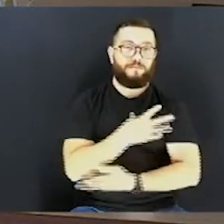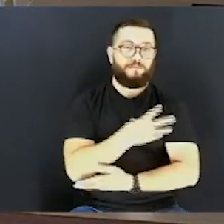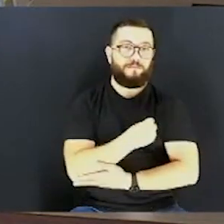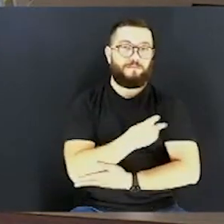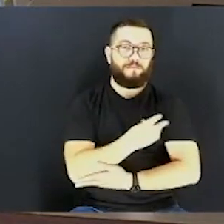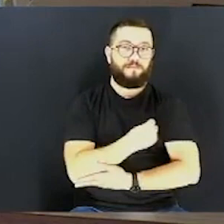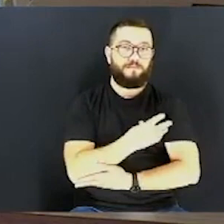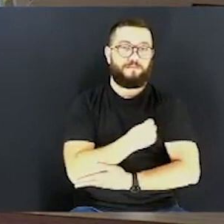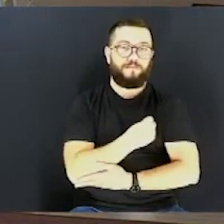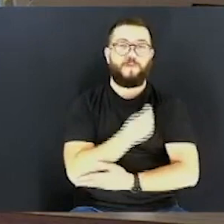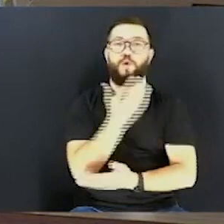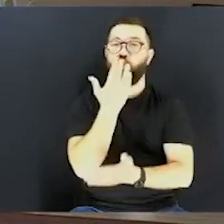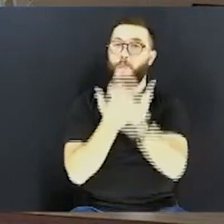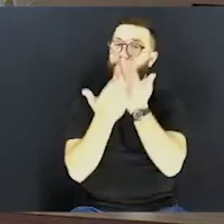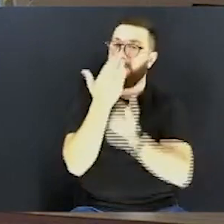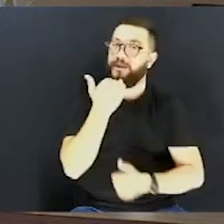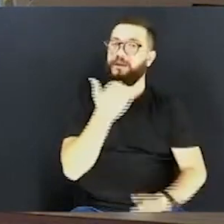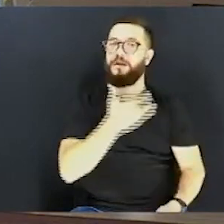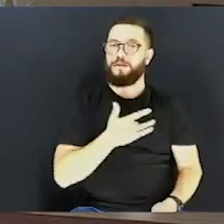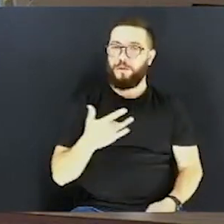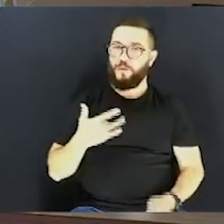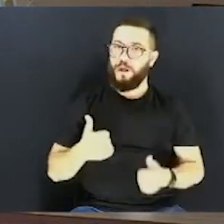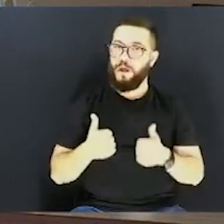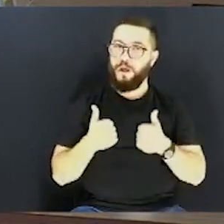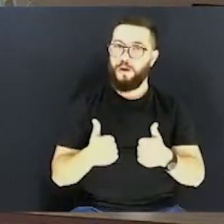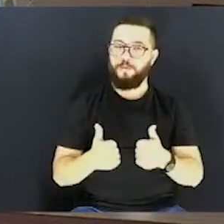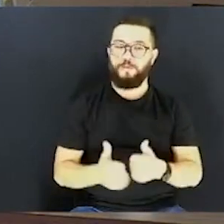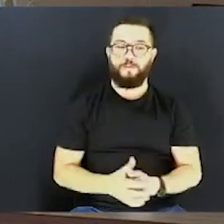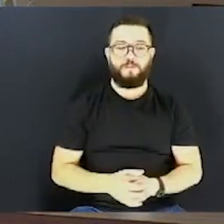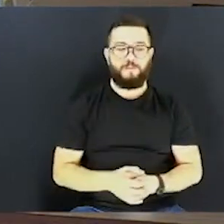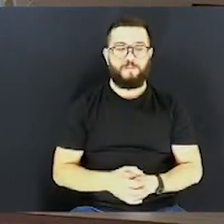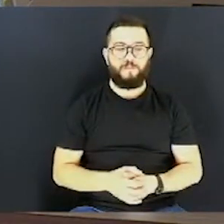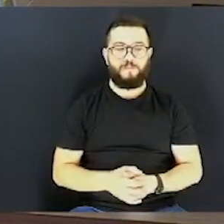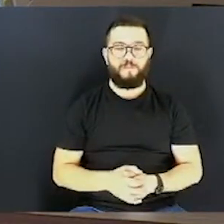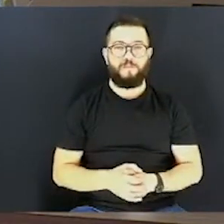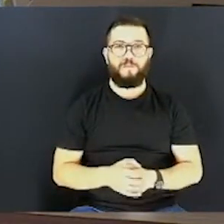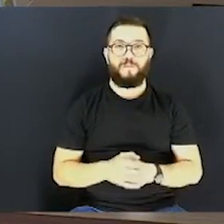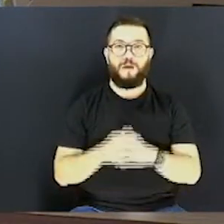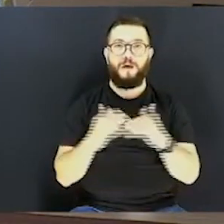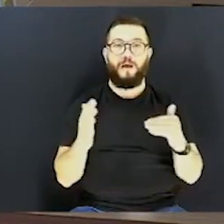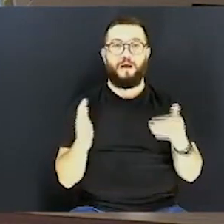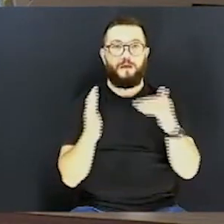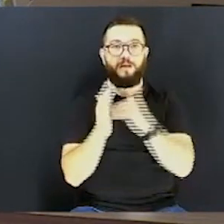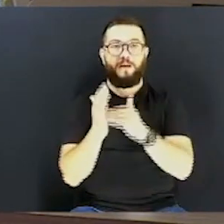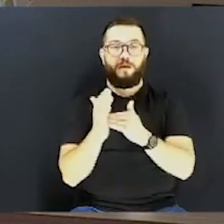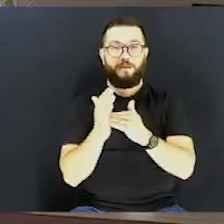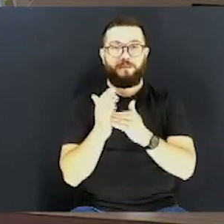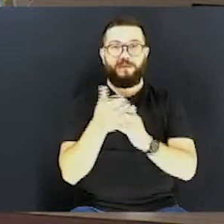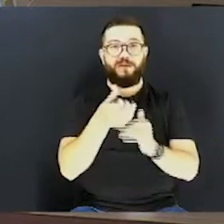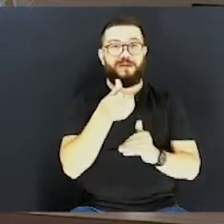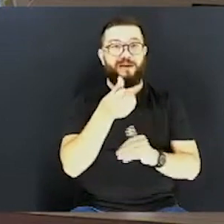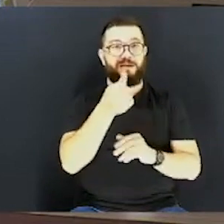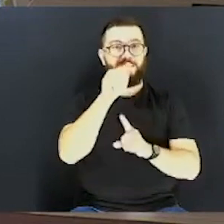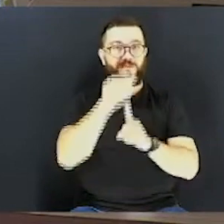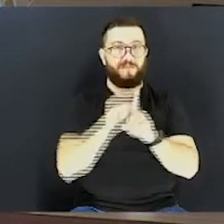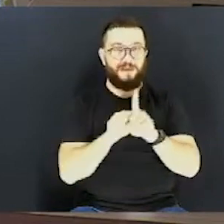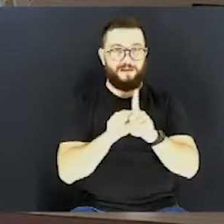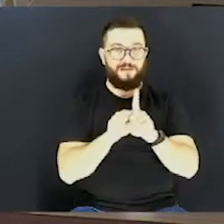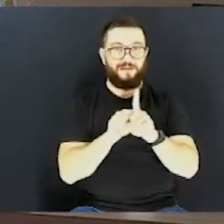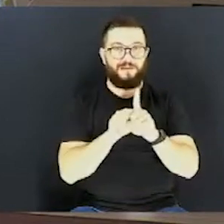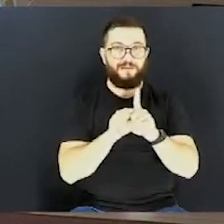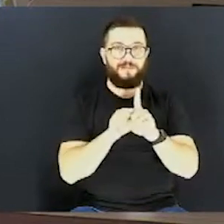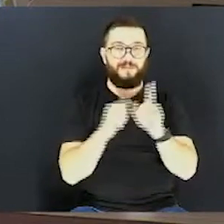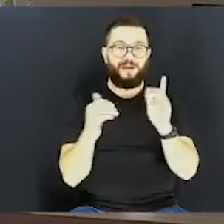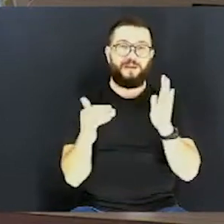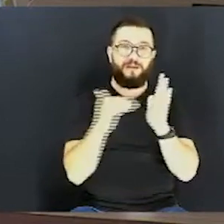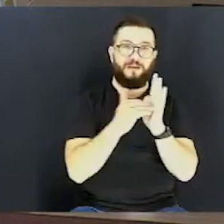como meta incentivar o aleitamento materno exclusivo até os 6 meses de vida e complementar até os 2 anos ou mais, bem